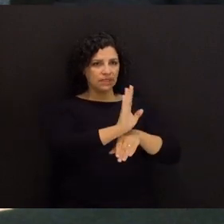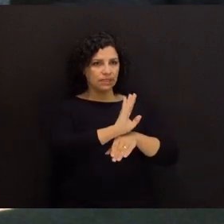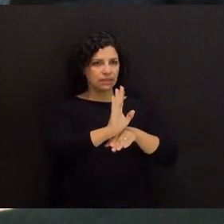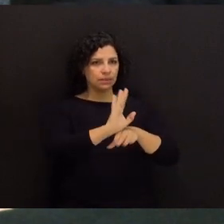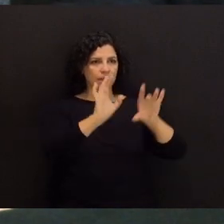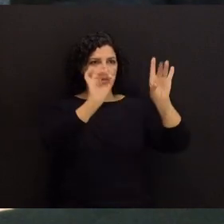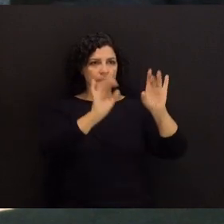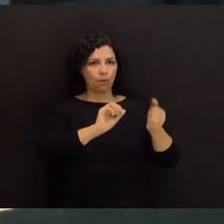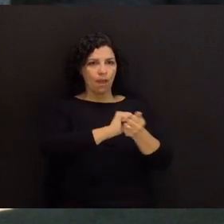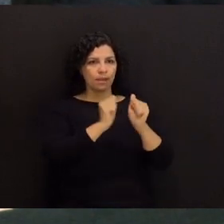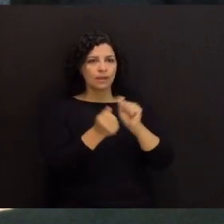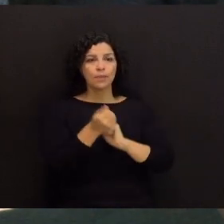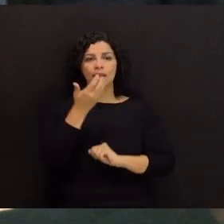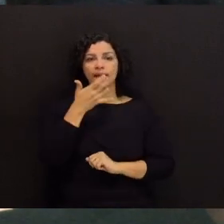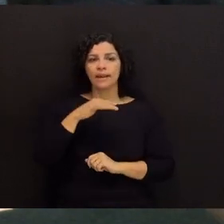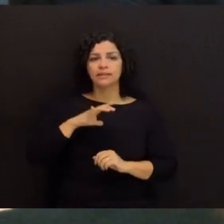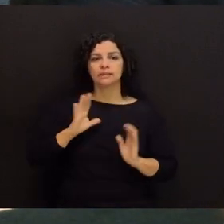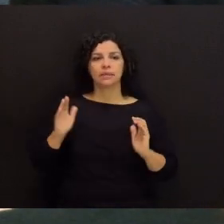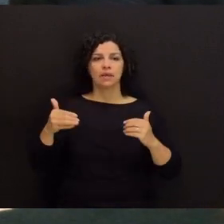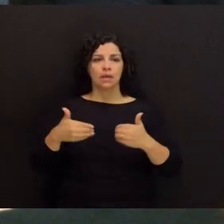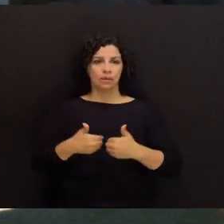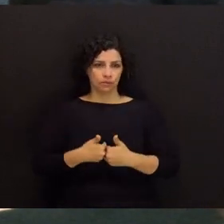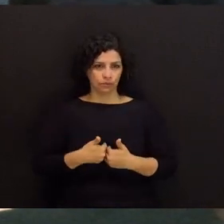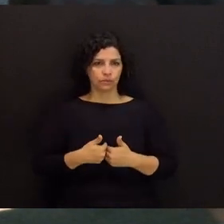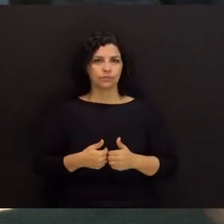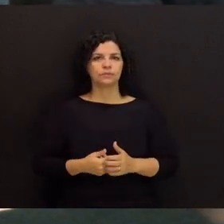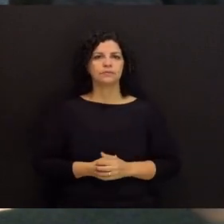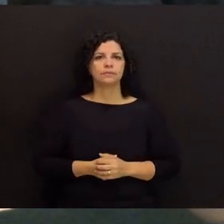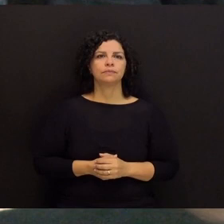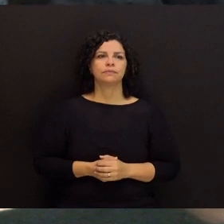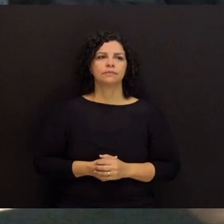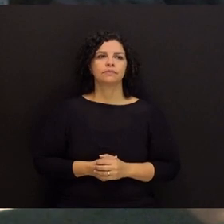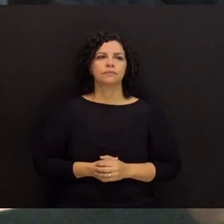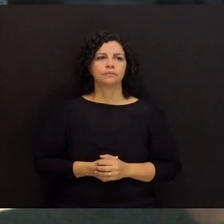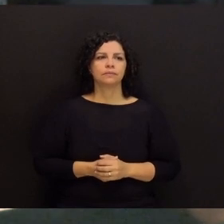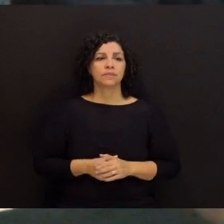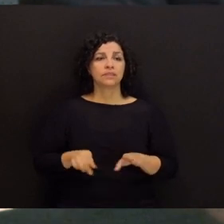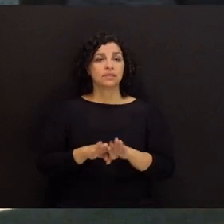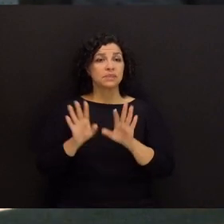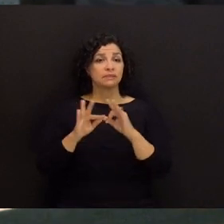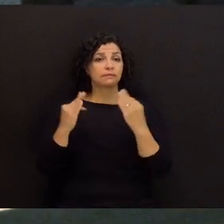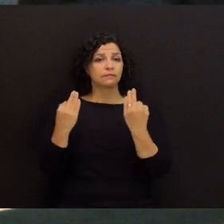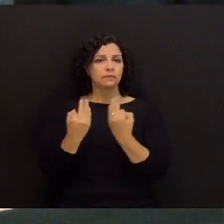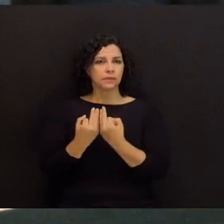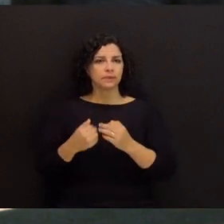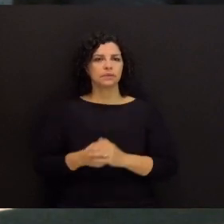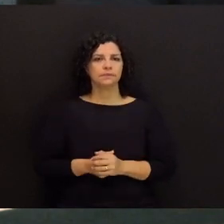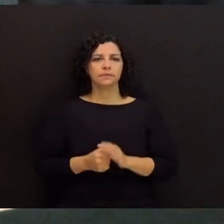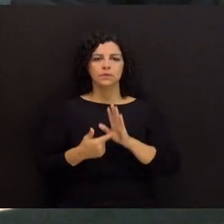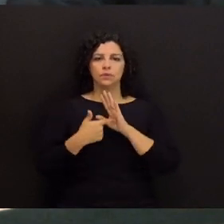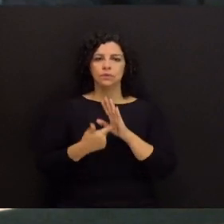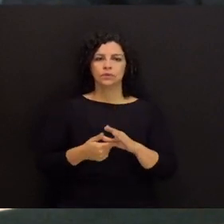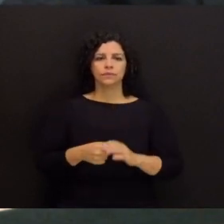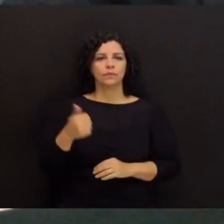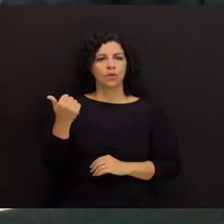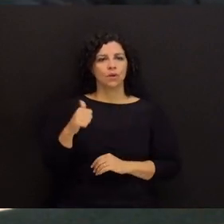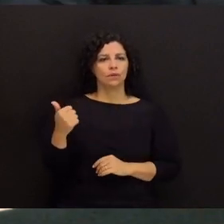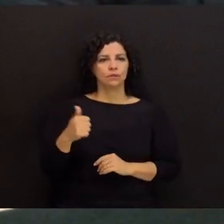adaptado a crianças com Transtorno do espectro autista e suas famílias indicação